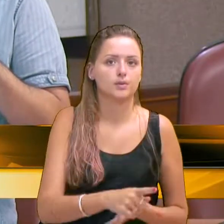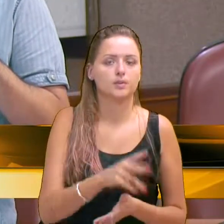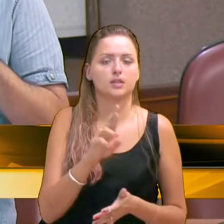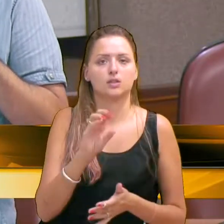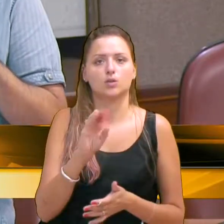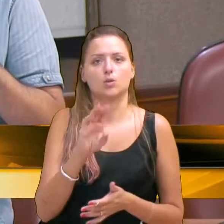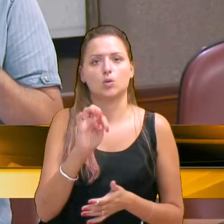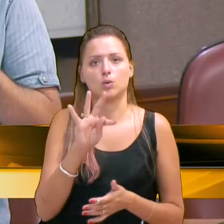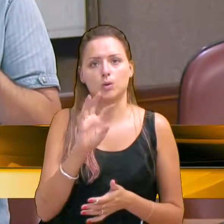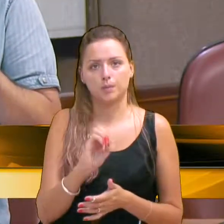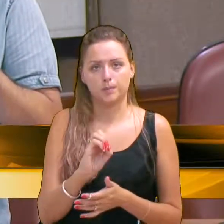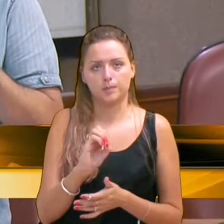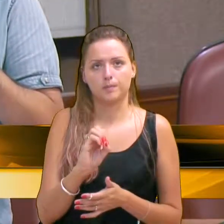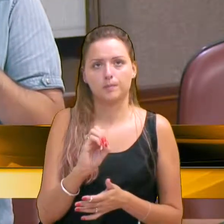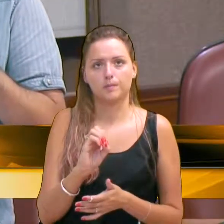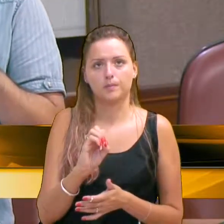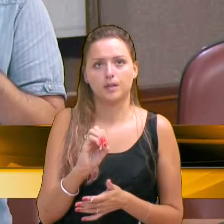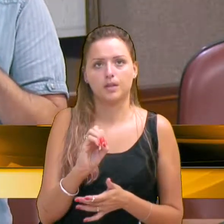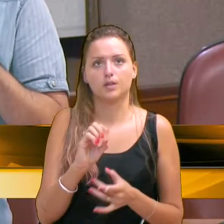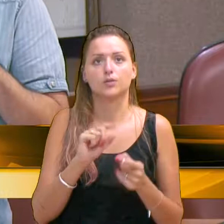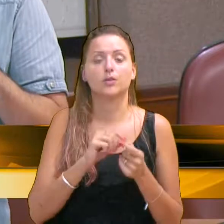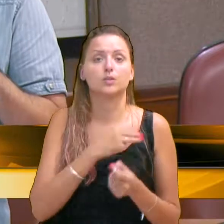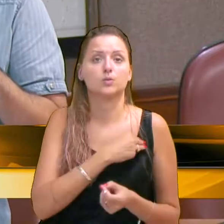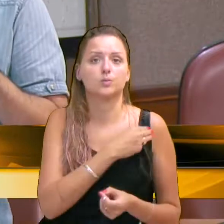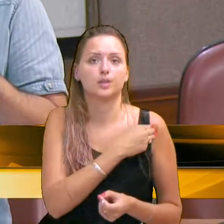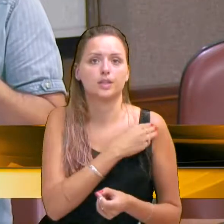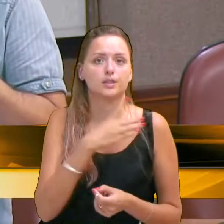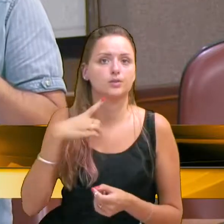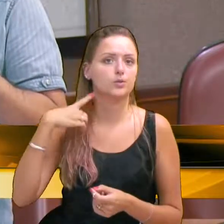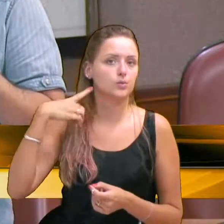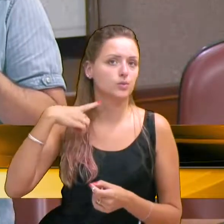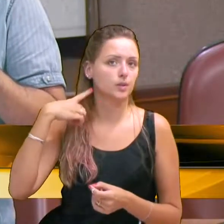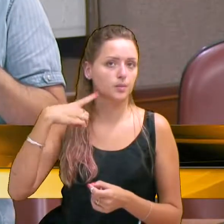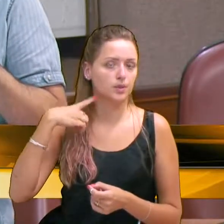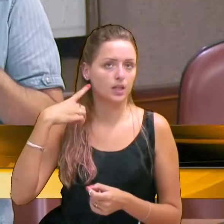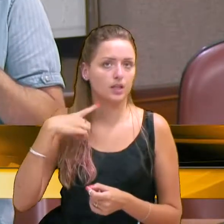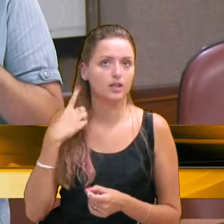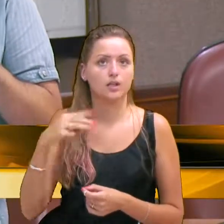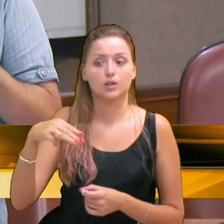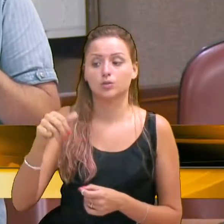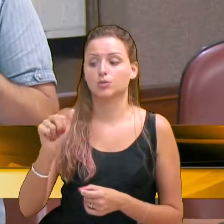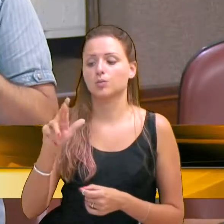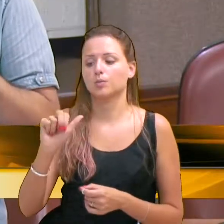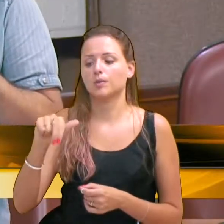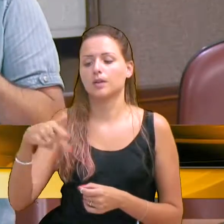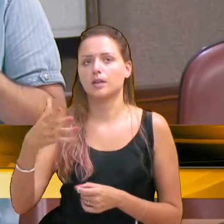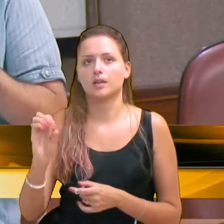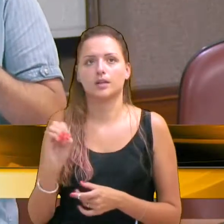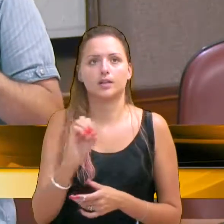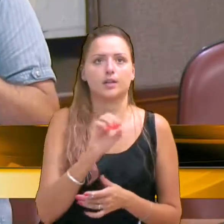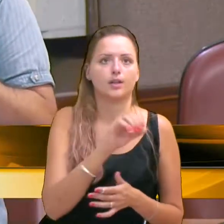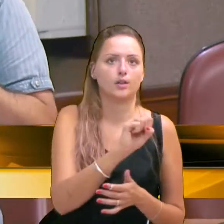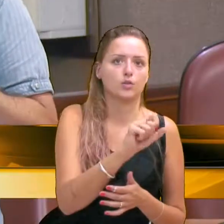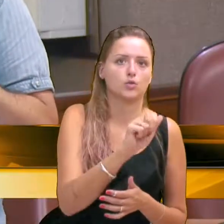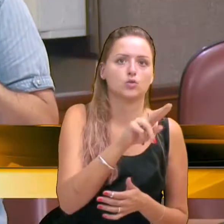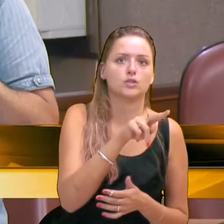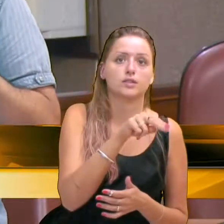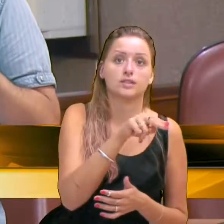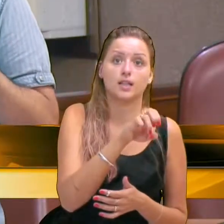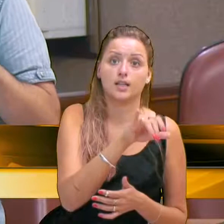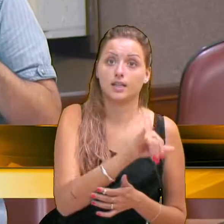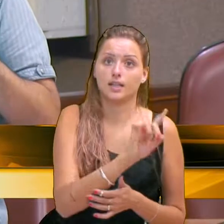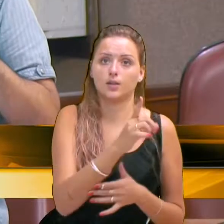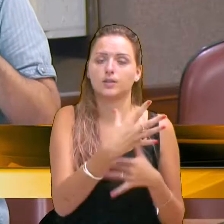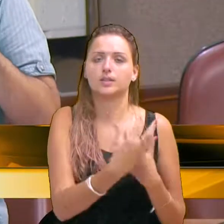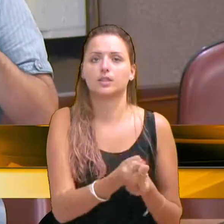Jefferson indicou como ministro um deputado lá do Maranhão. O Sarney meteu o bedelho lá e disse, não, esse não vai ser indicado.